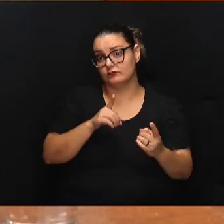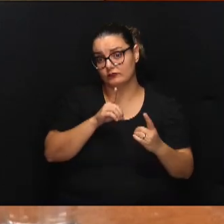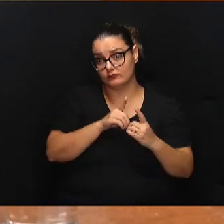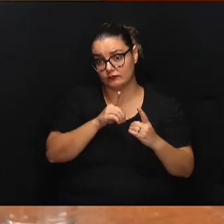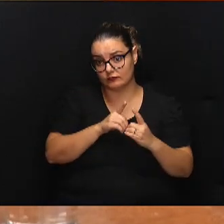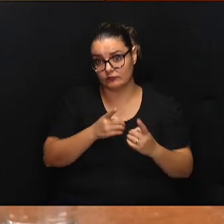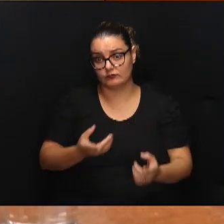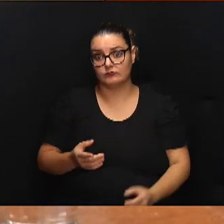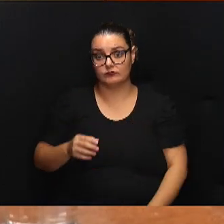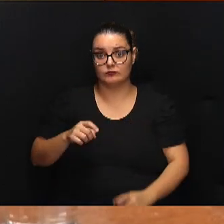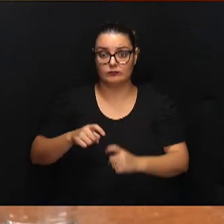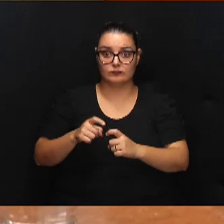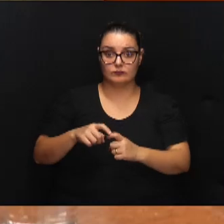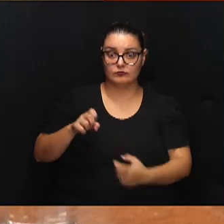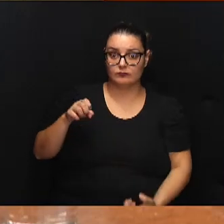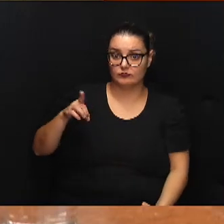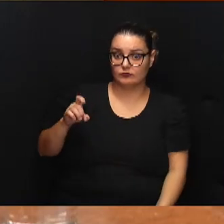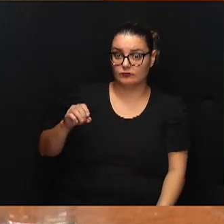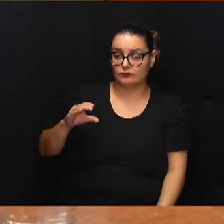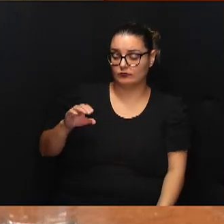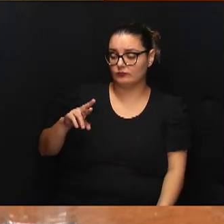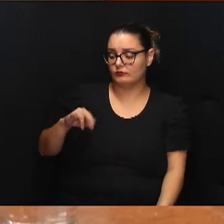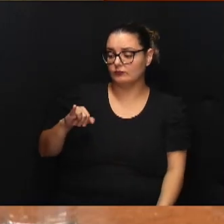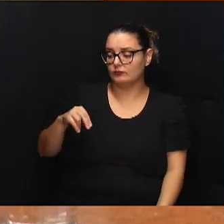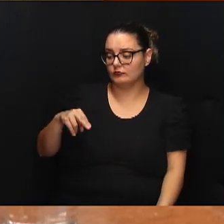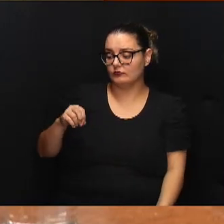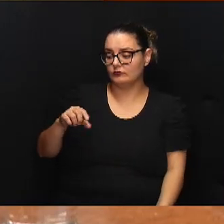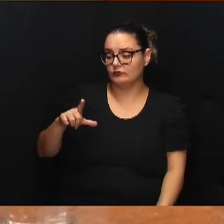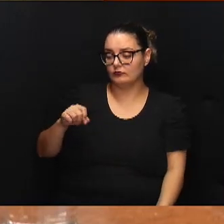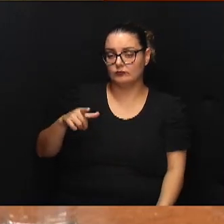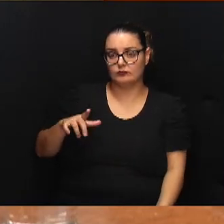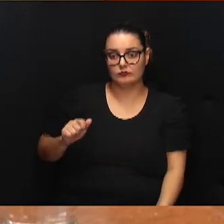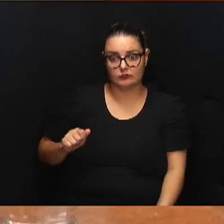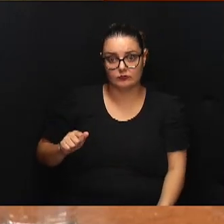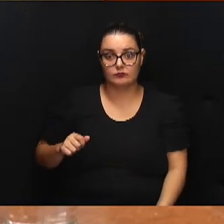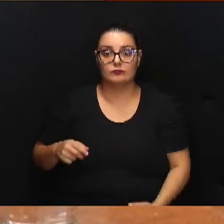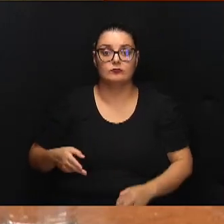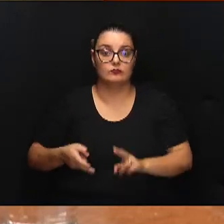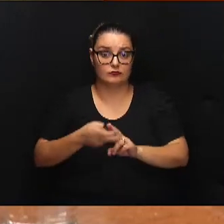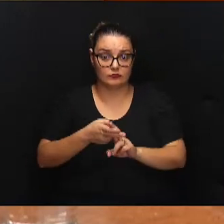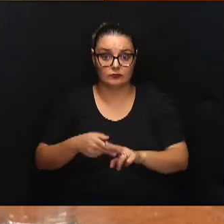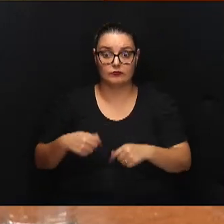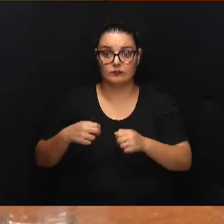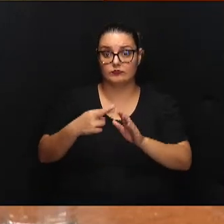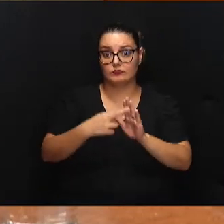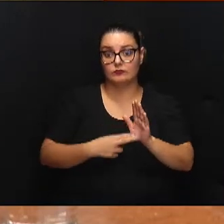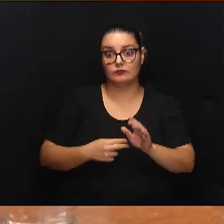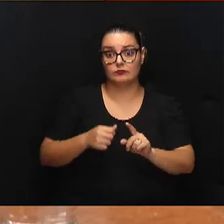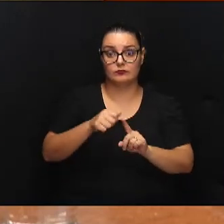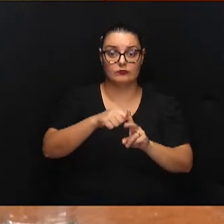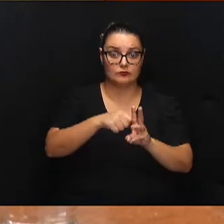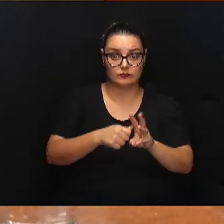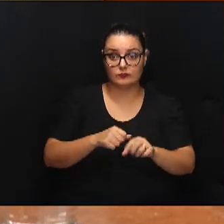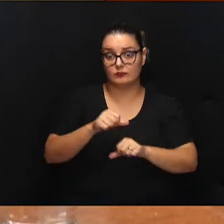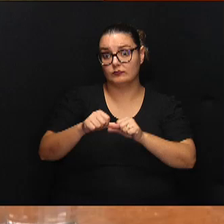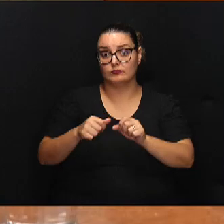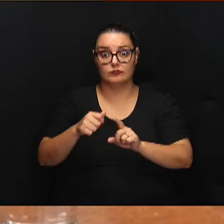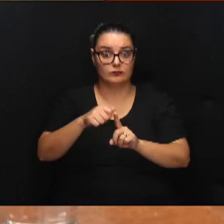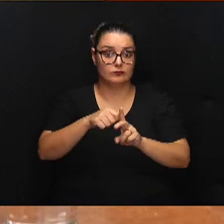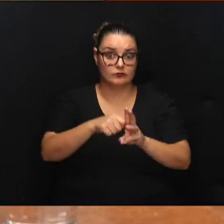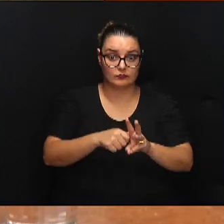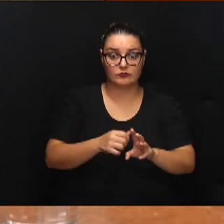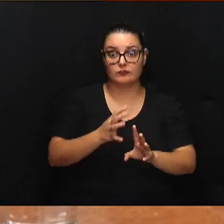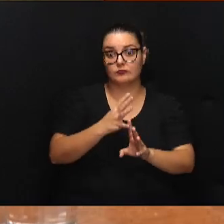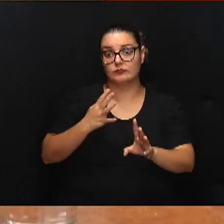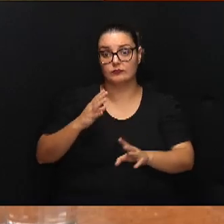o endocrinologista do SUS para conseguir ter a receita que precisa ser renovada a cada 3 meses para pegar uma fila de um